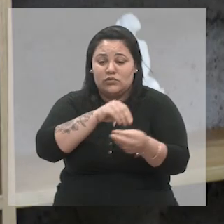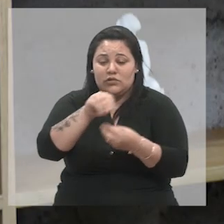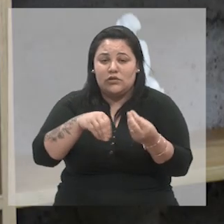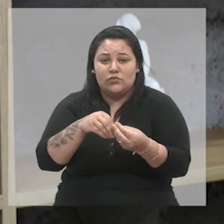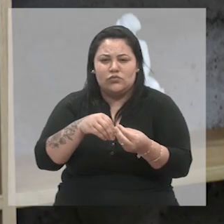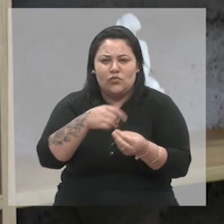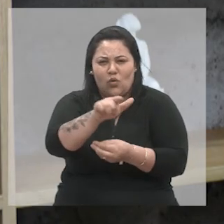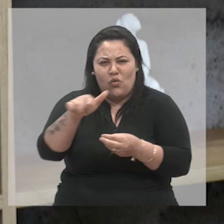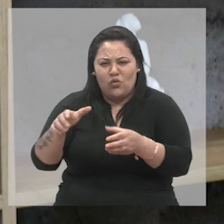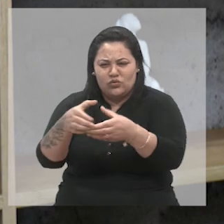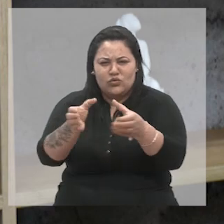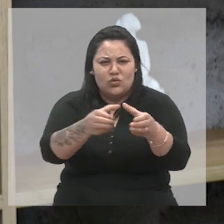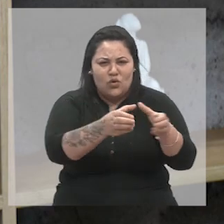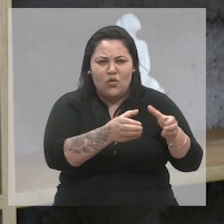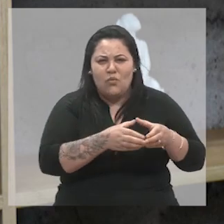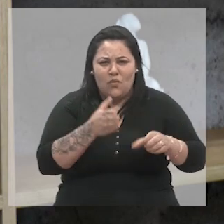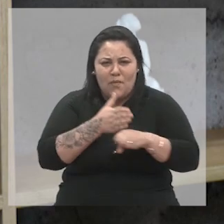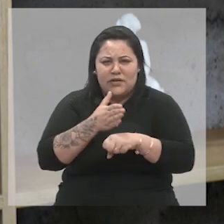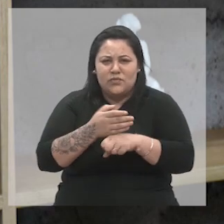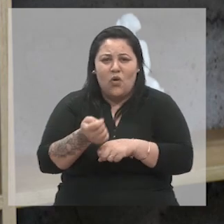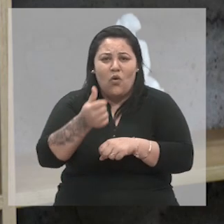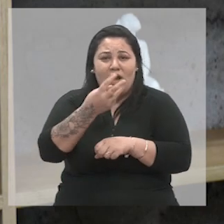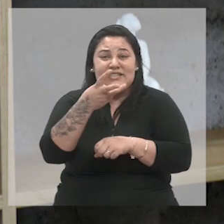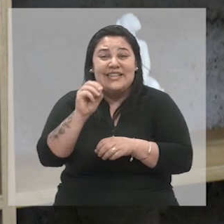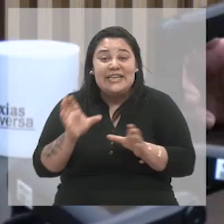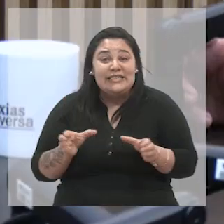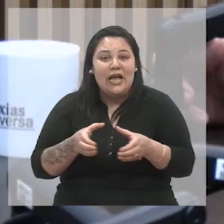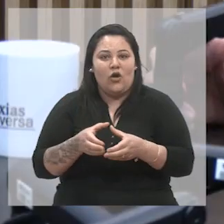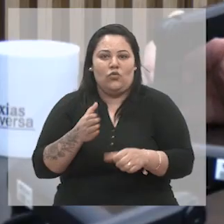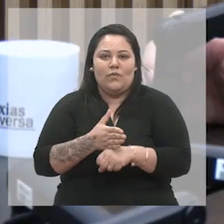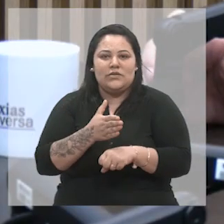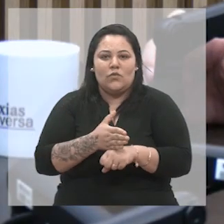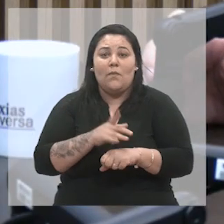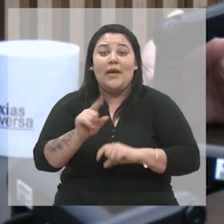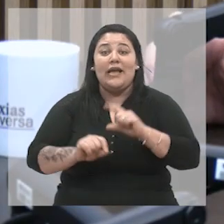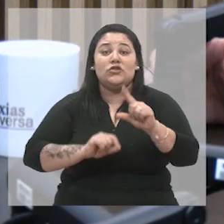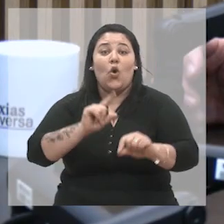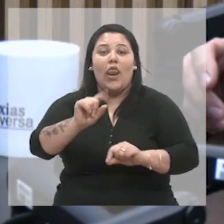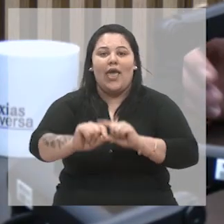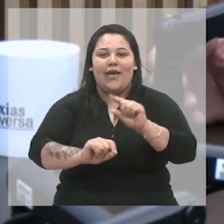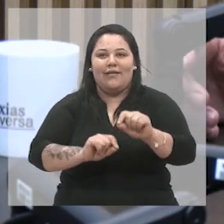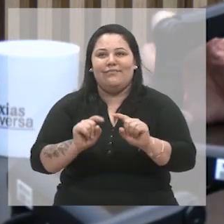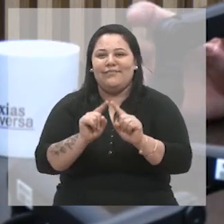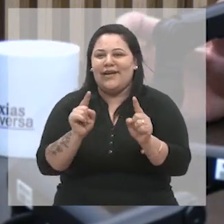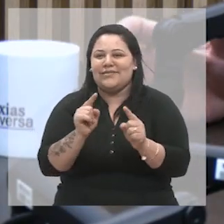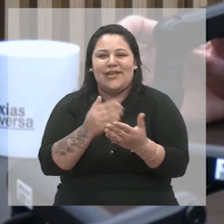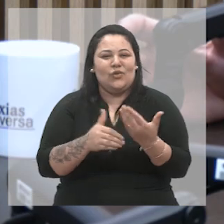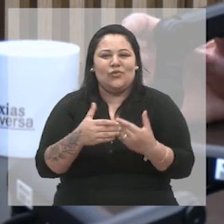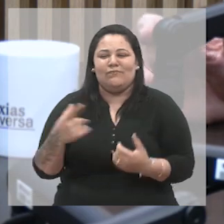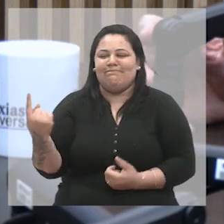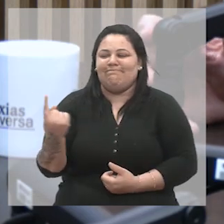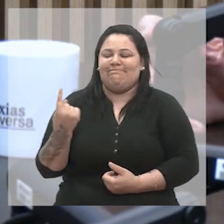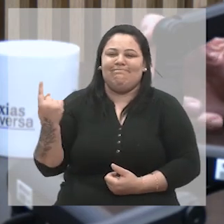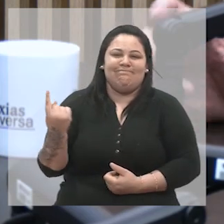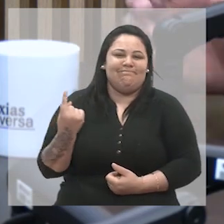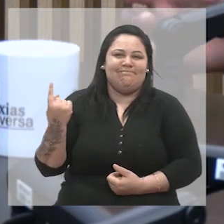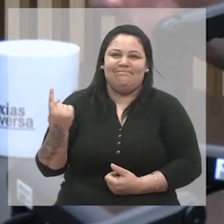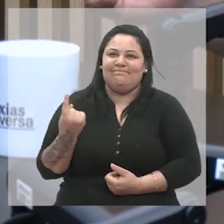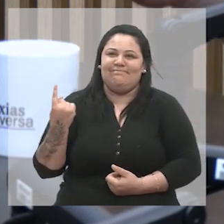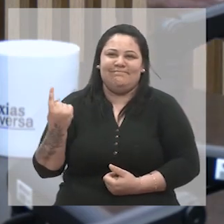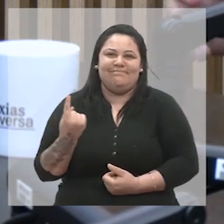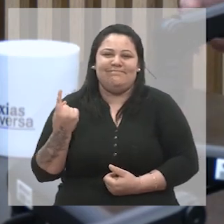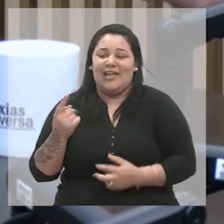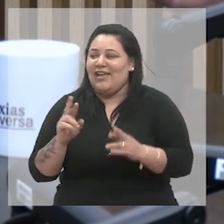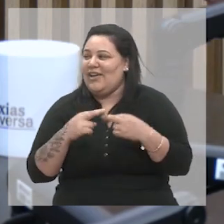equipes. Não, com outras, participaram quase 30 equipes, né? Mas é tudo amador, né? É